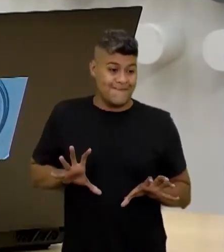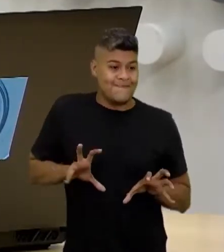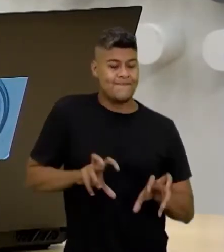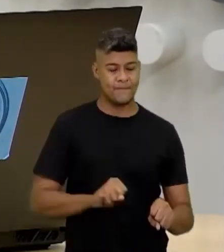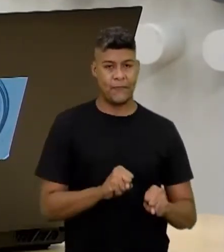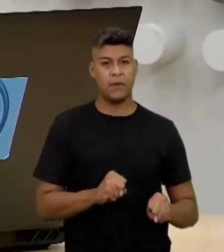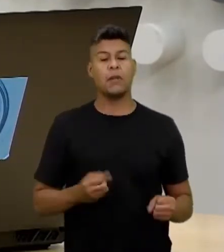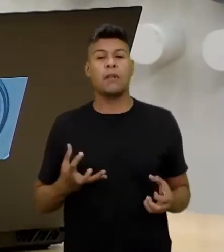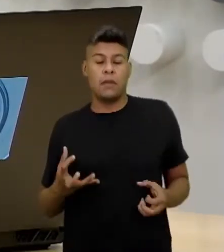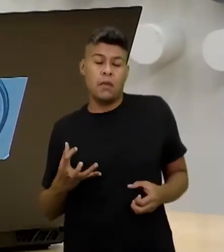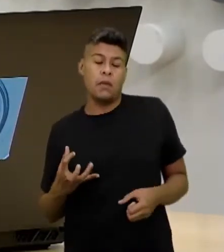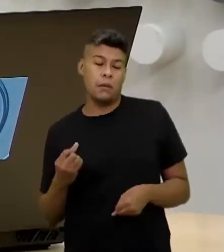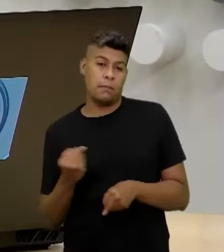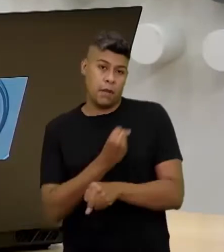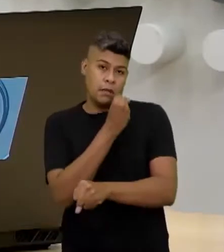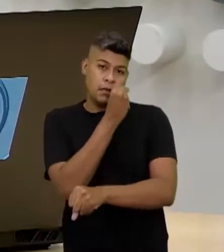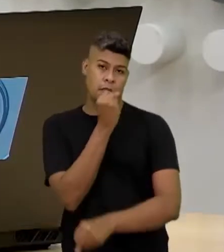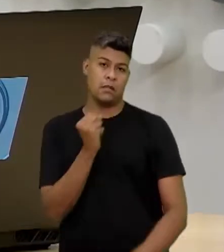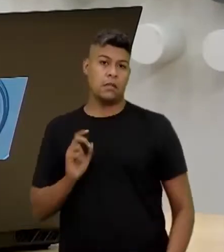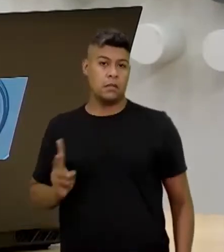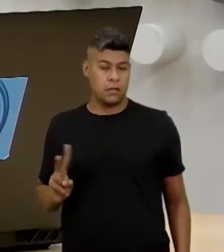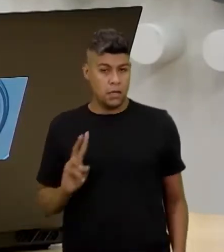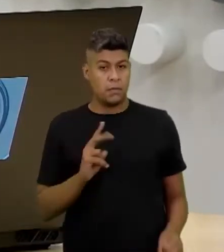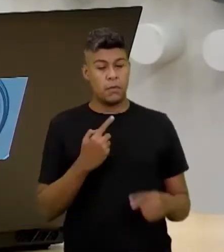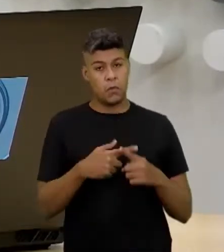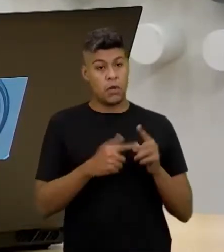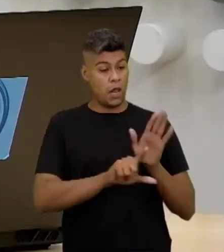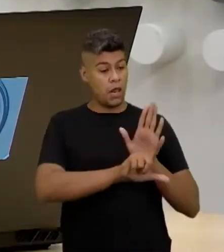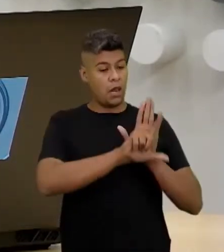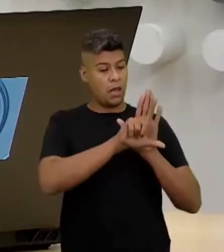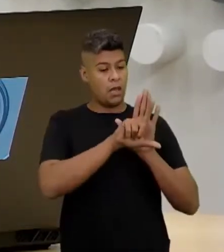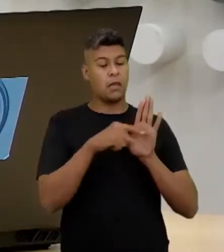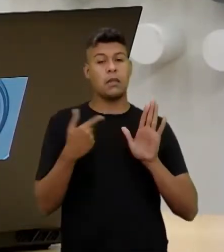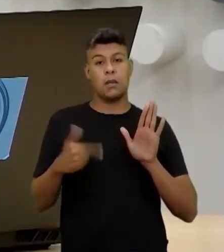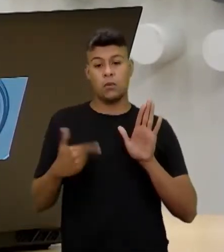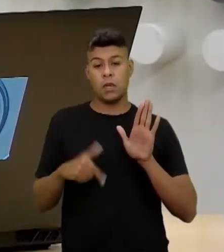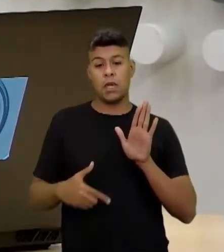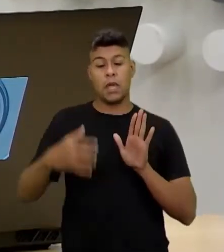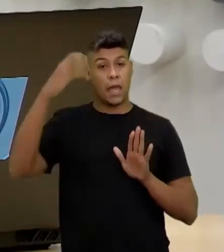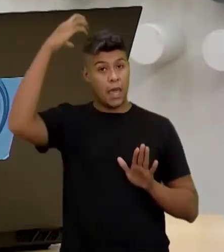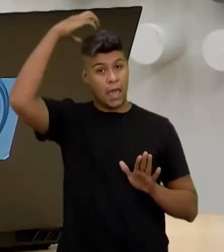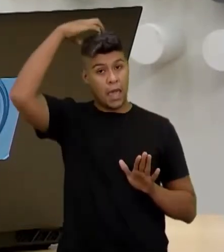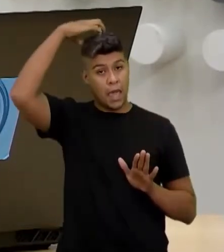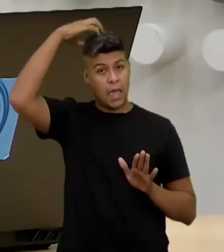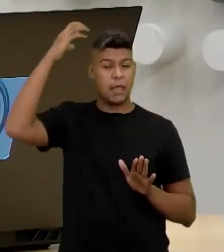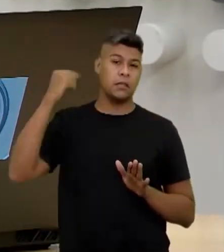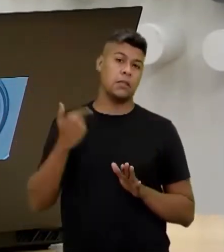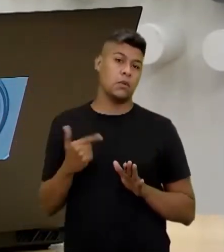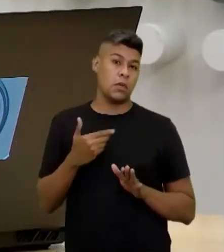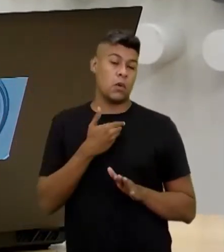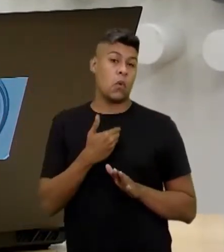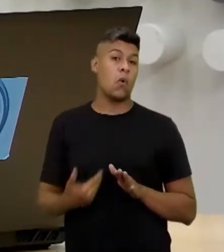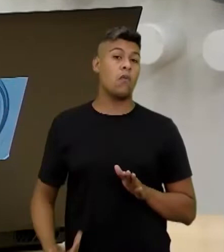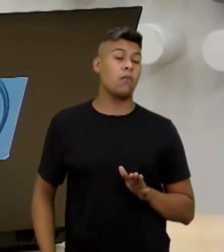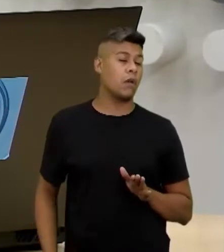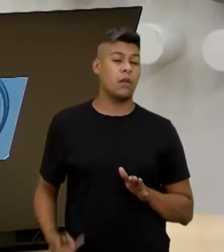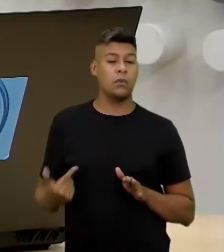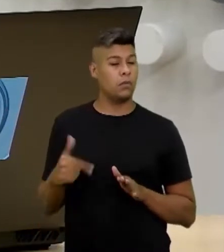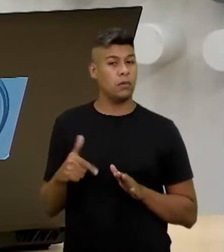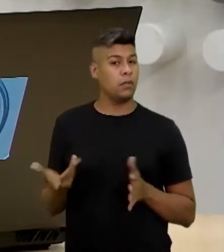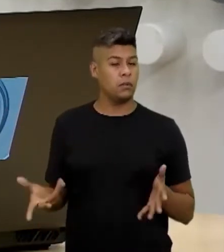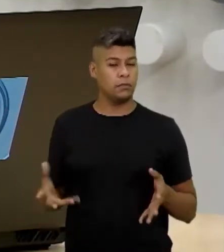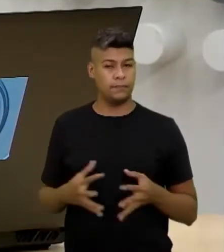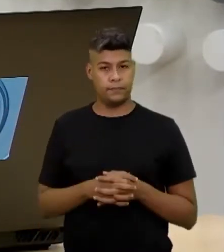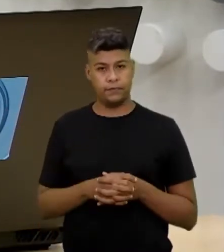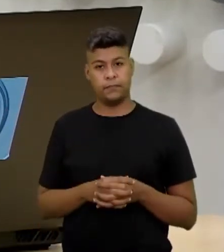dizer o Robes nessa sociedade sem lei sem Rei sem governo o homem era lobo do